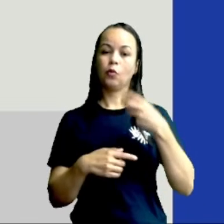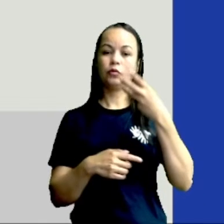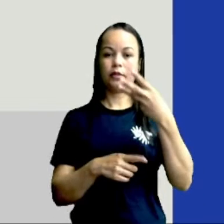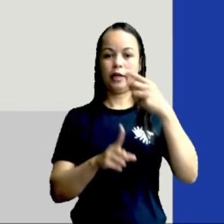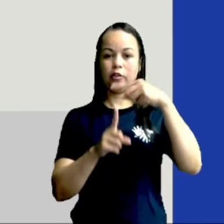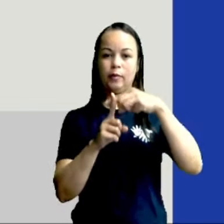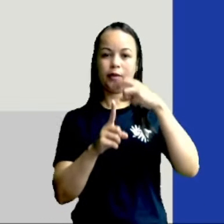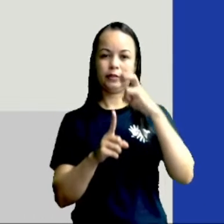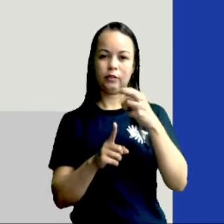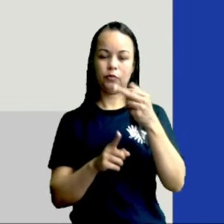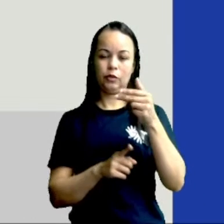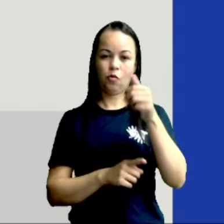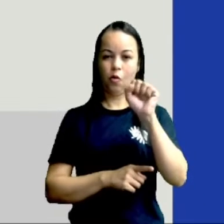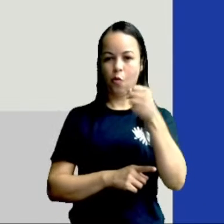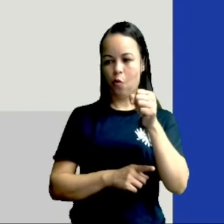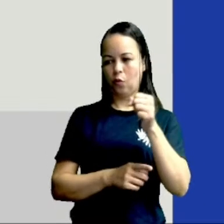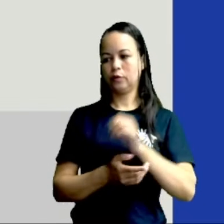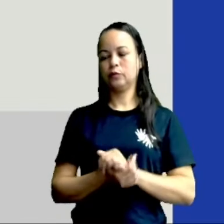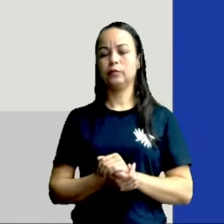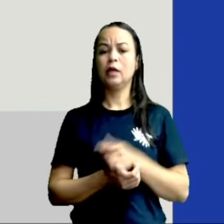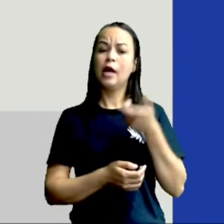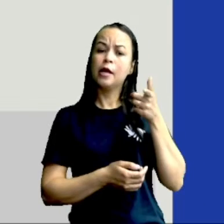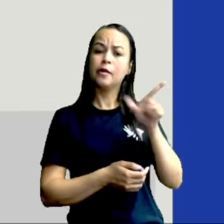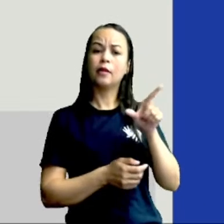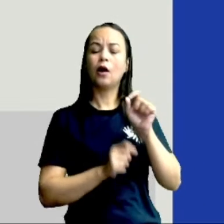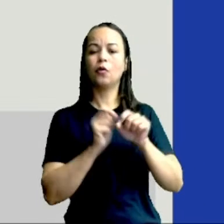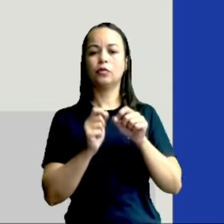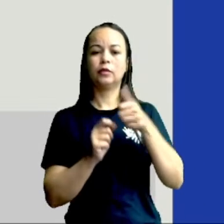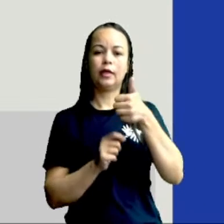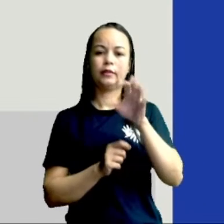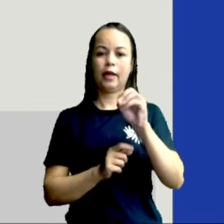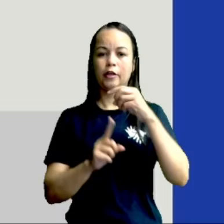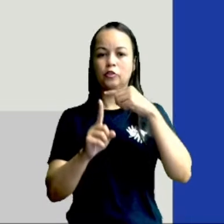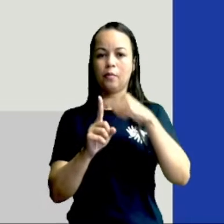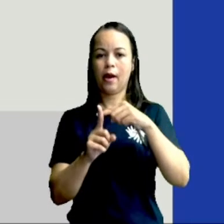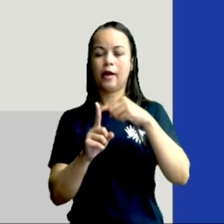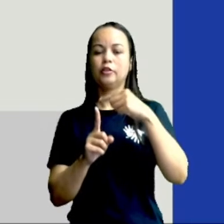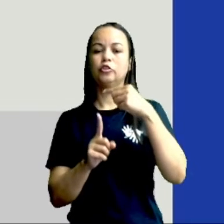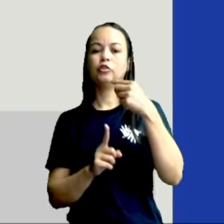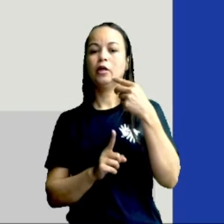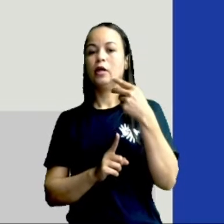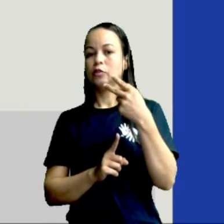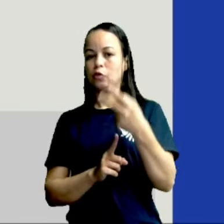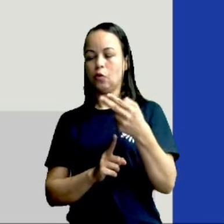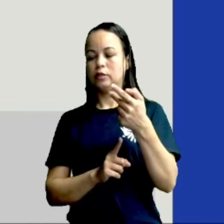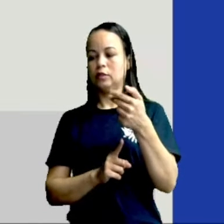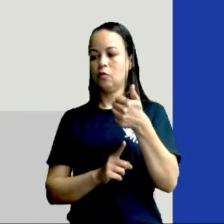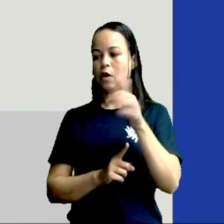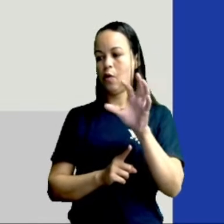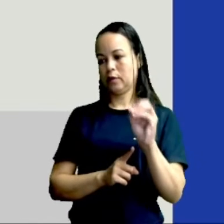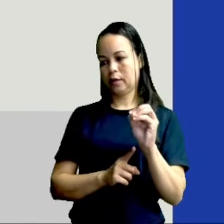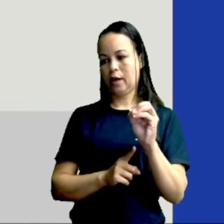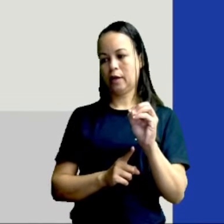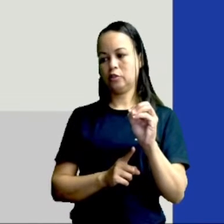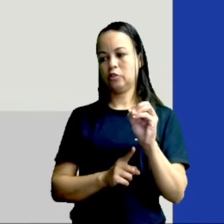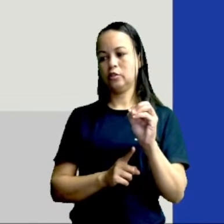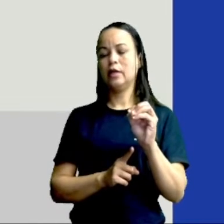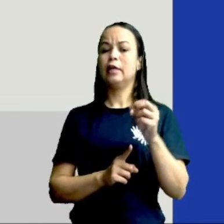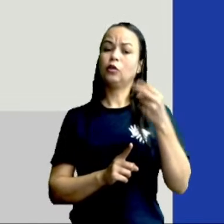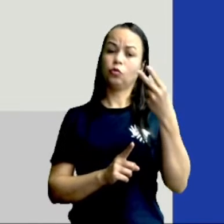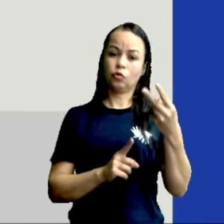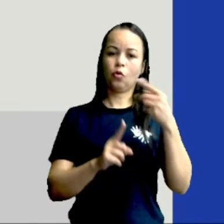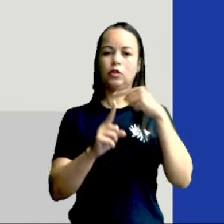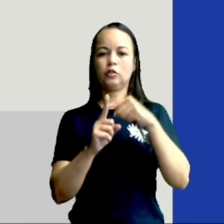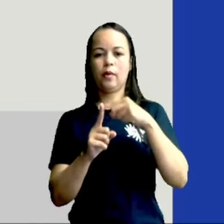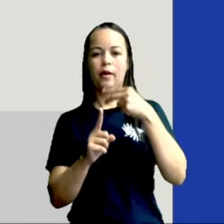igual a 8. Vejam aí a situação. E na outra, ó, 10 mais 2 igual a 2 mais 10. Ô, professora, a senhora inverteu, porque vai dar o